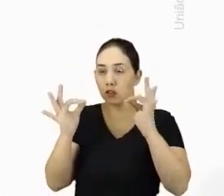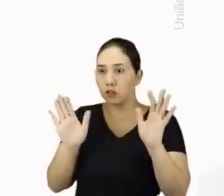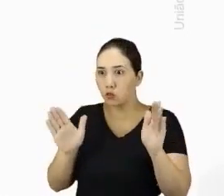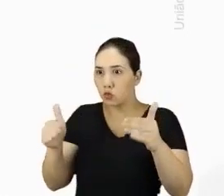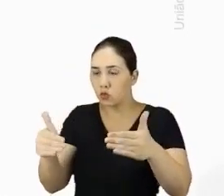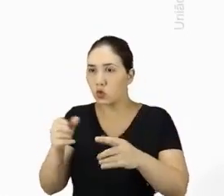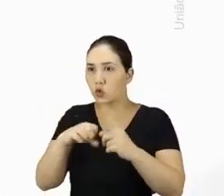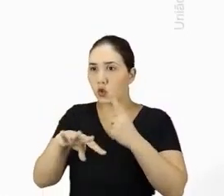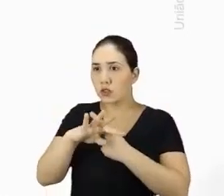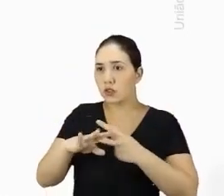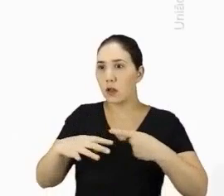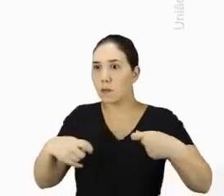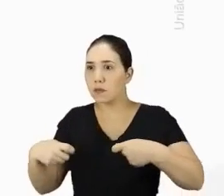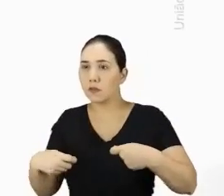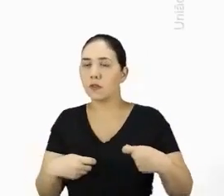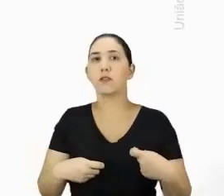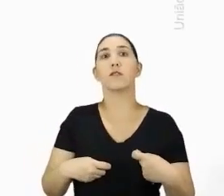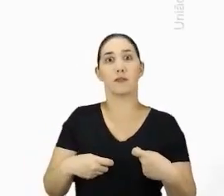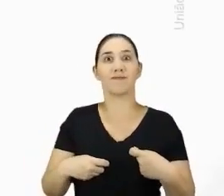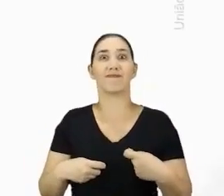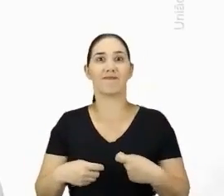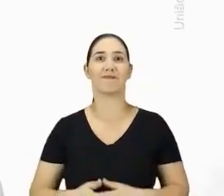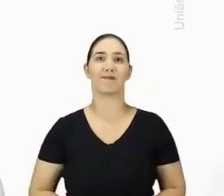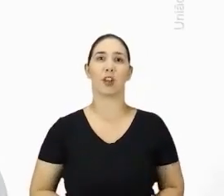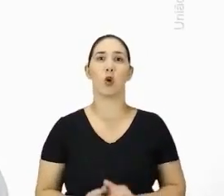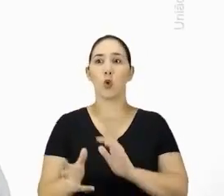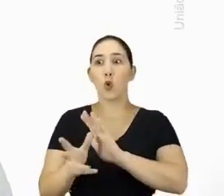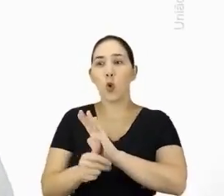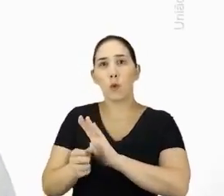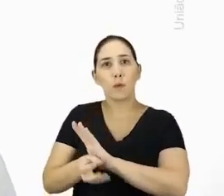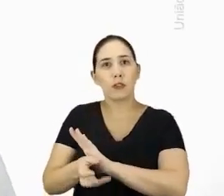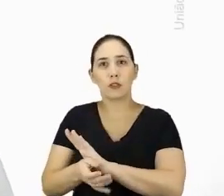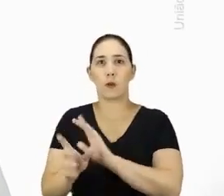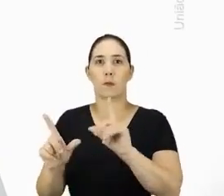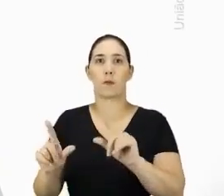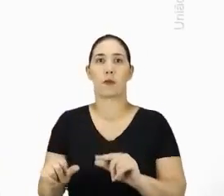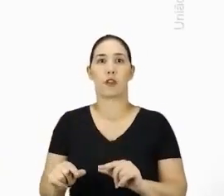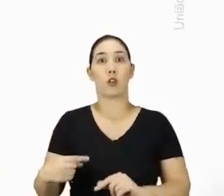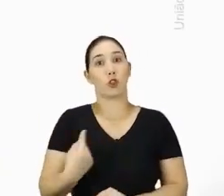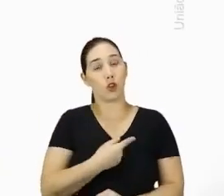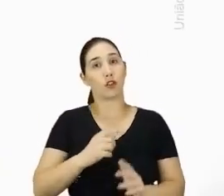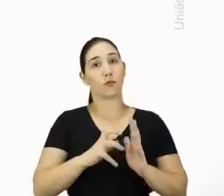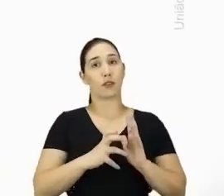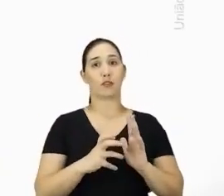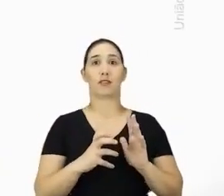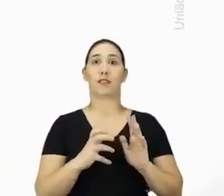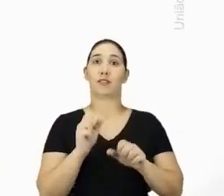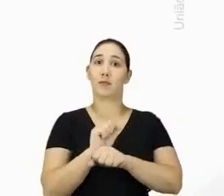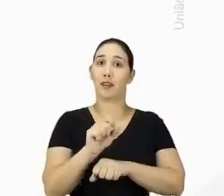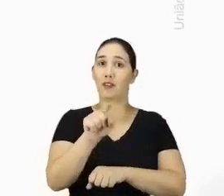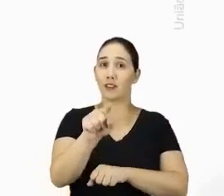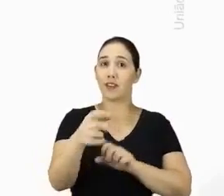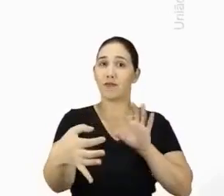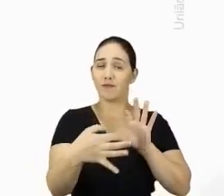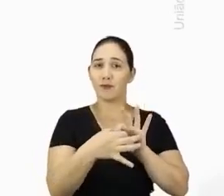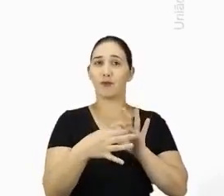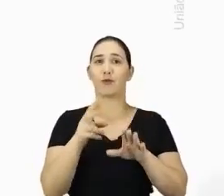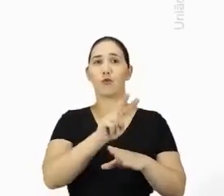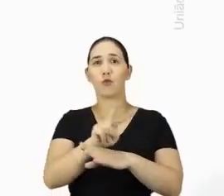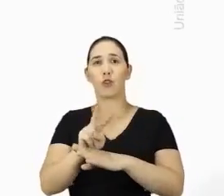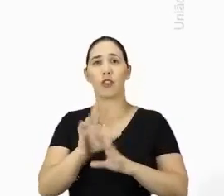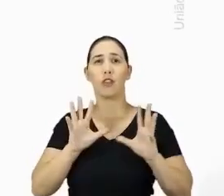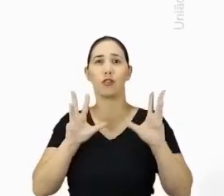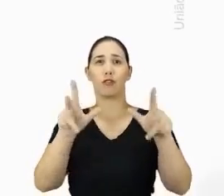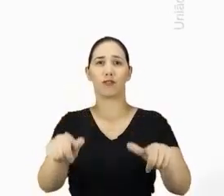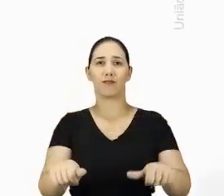atenção às causas sociais e menos corrupção. A União Brasil conta com você para cuidar dos brasileiros.